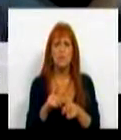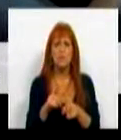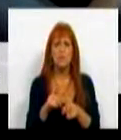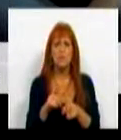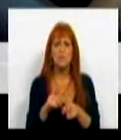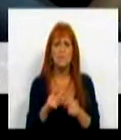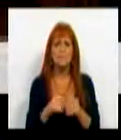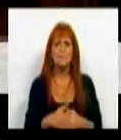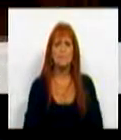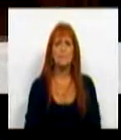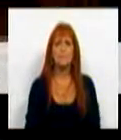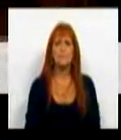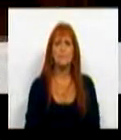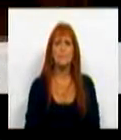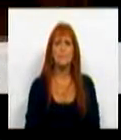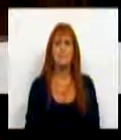Sim.